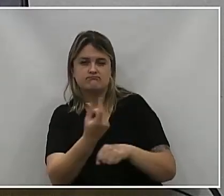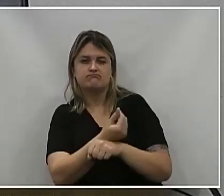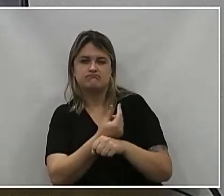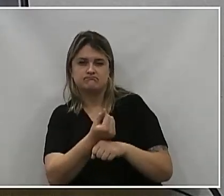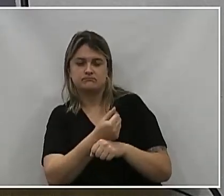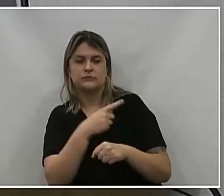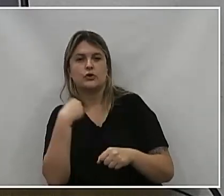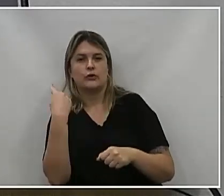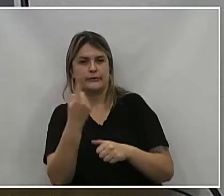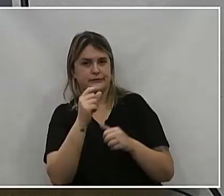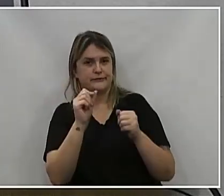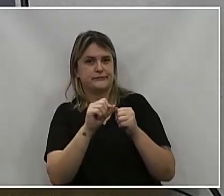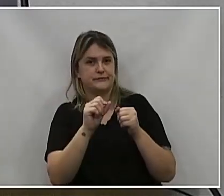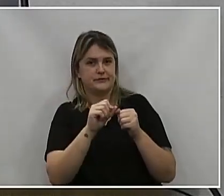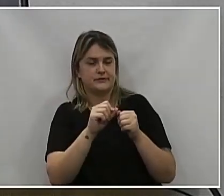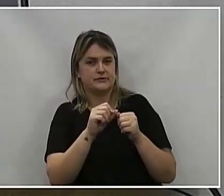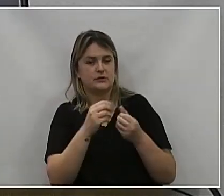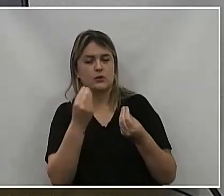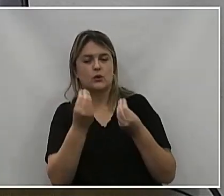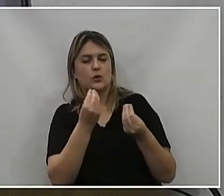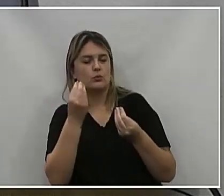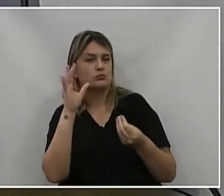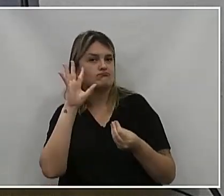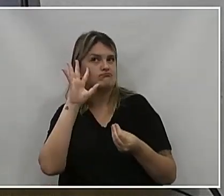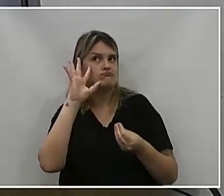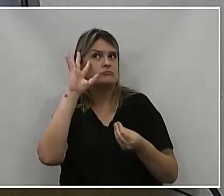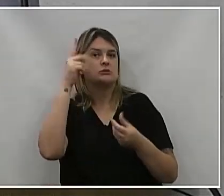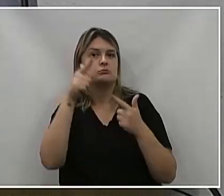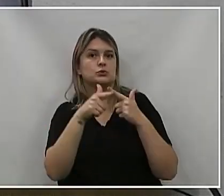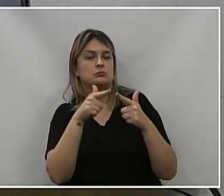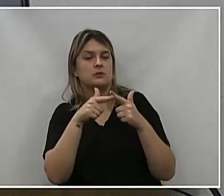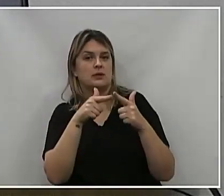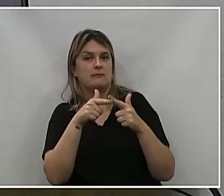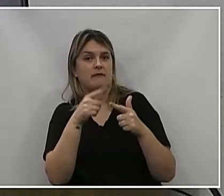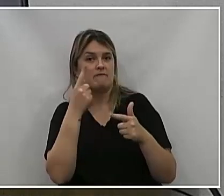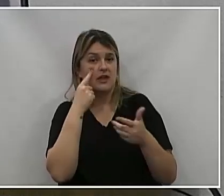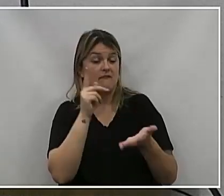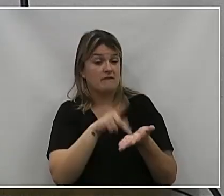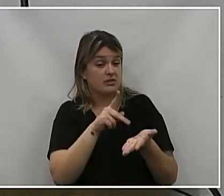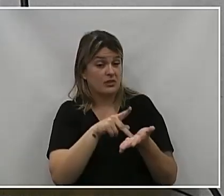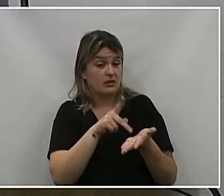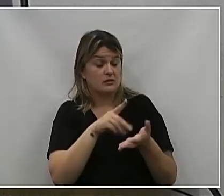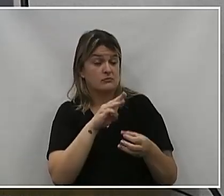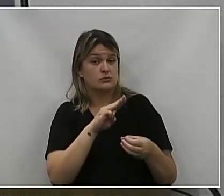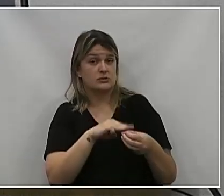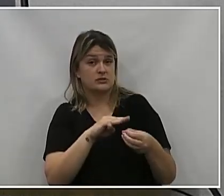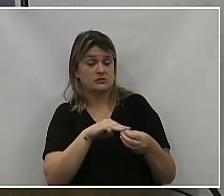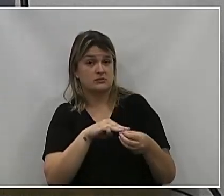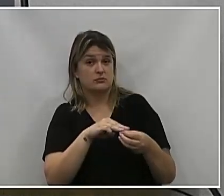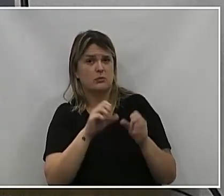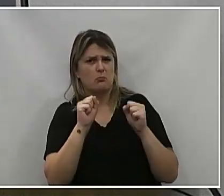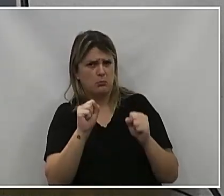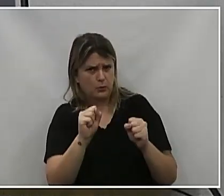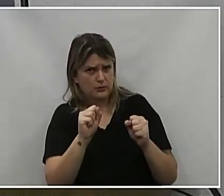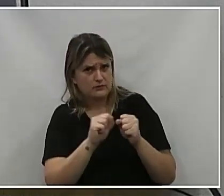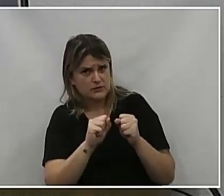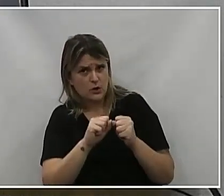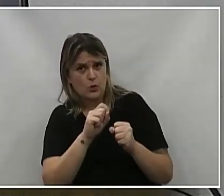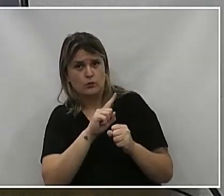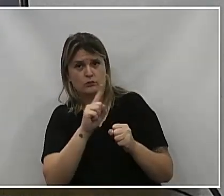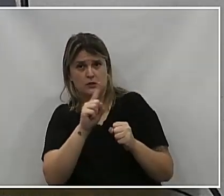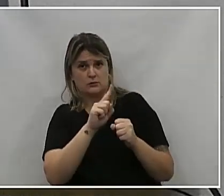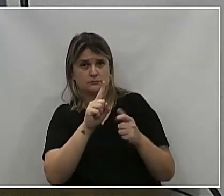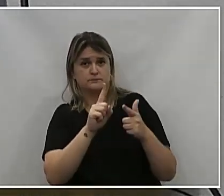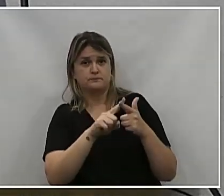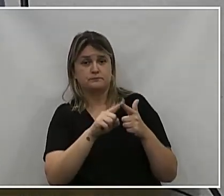isso que nós fizemos, trazer soluções, né, dentro das realidades do município para que isso pudesse ser executado.